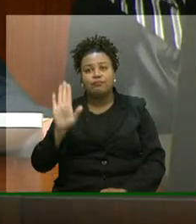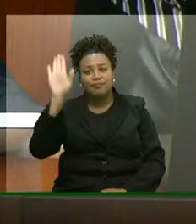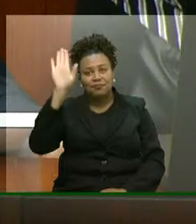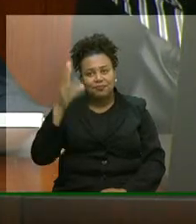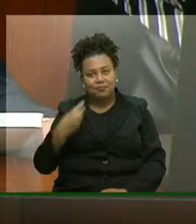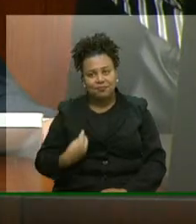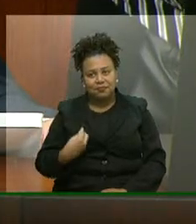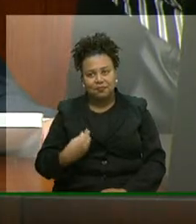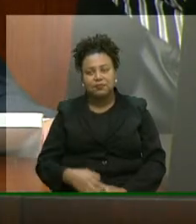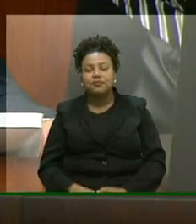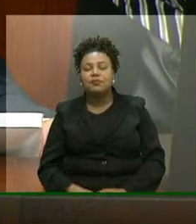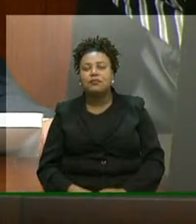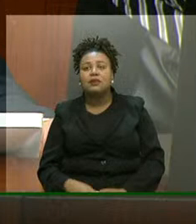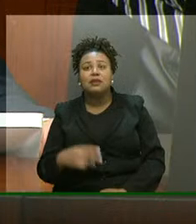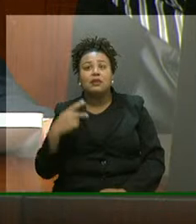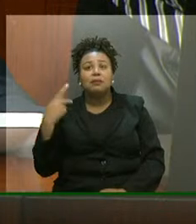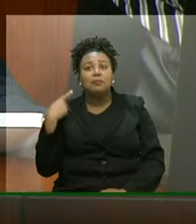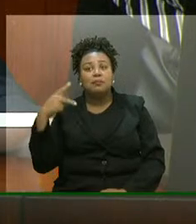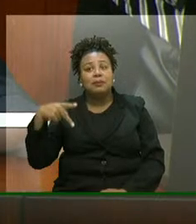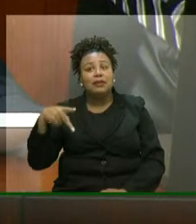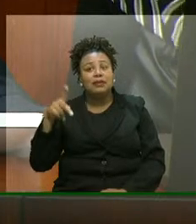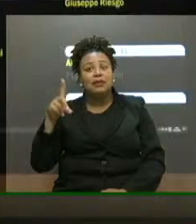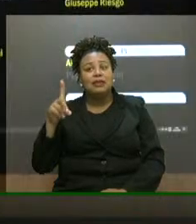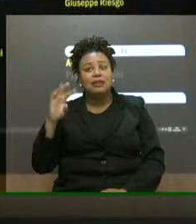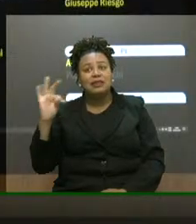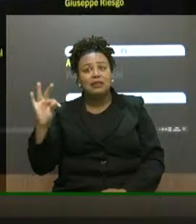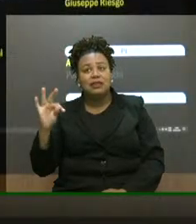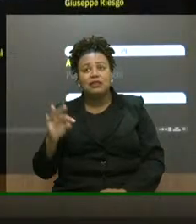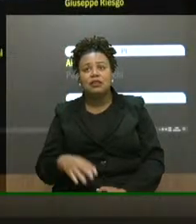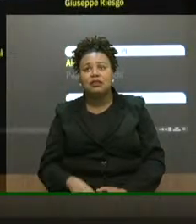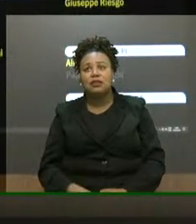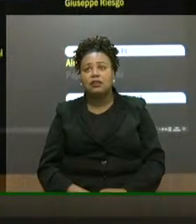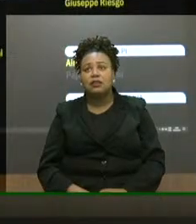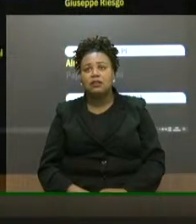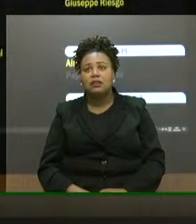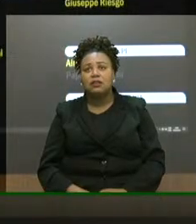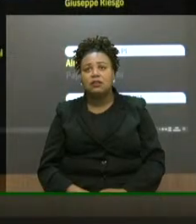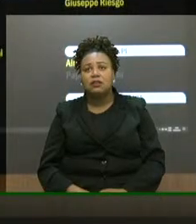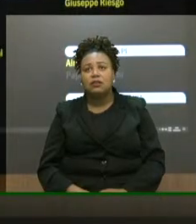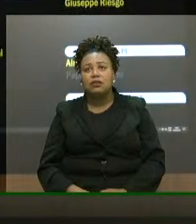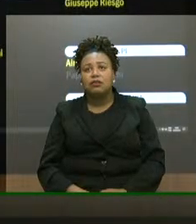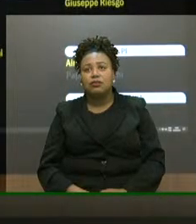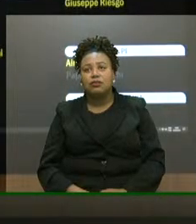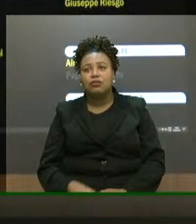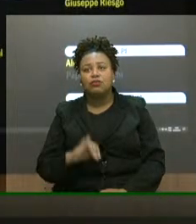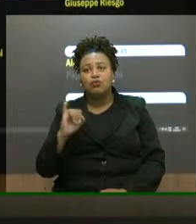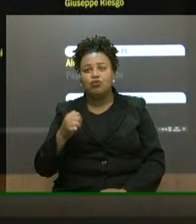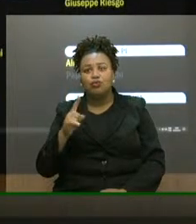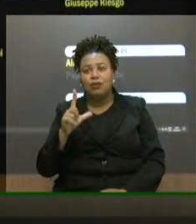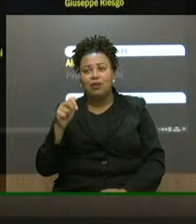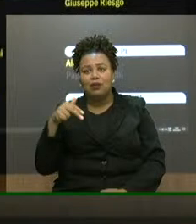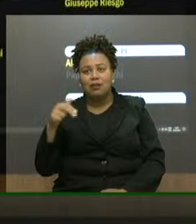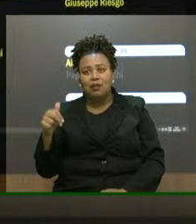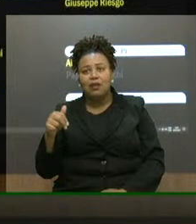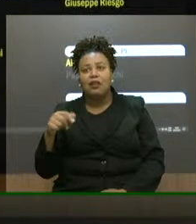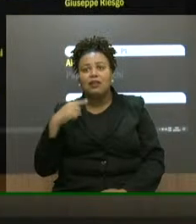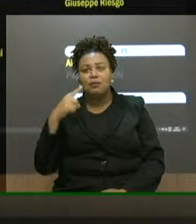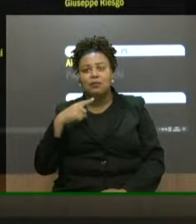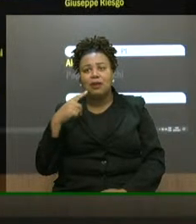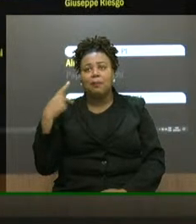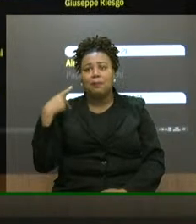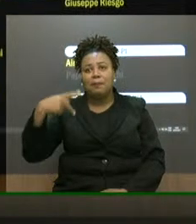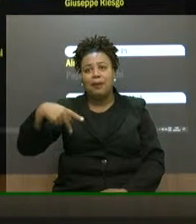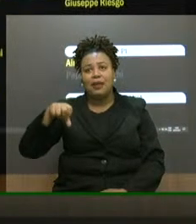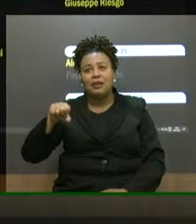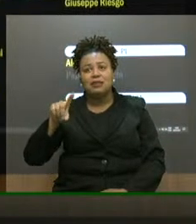Presente, presidente. PDT, já vou estar, já, Luiz Juliano e Luiz Marenco já estão presentes. PSDB, Faisal Caran.